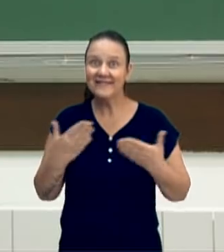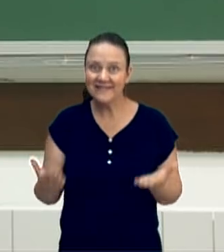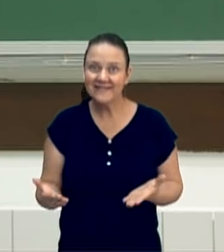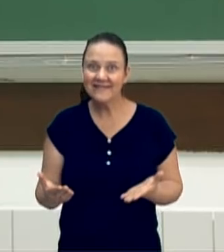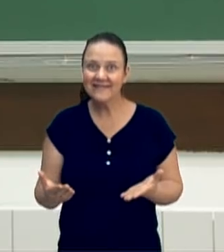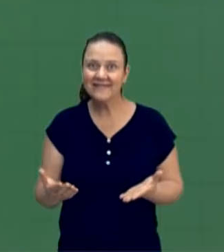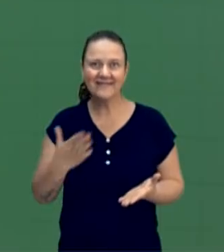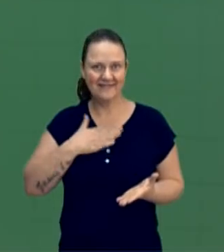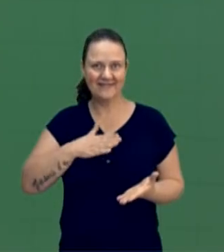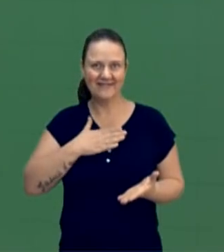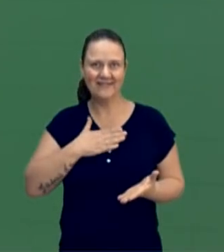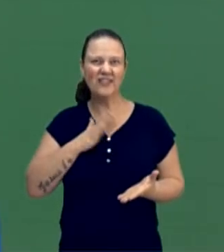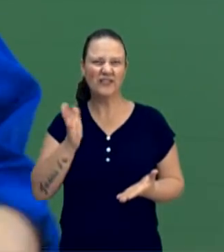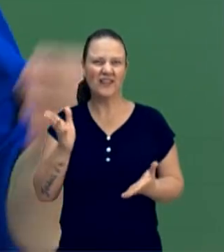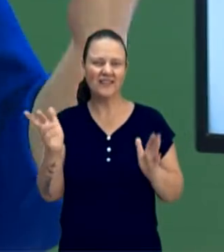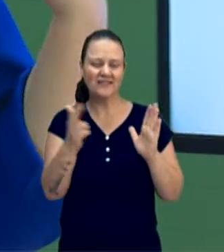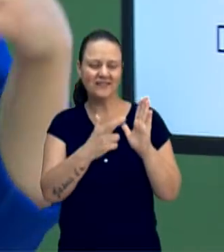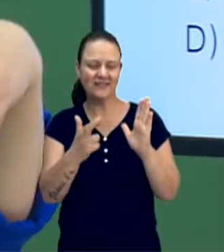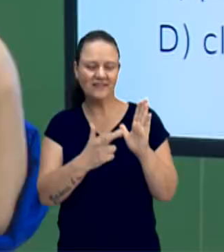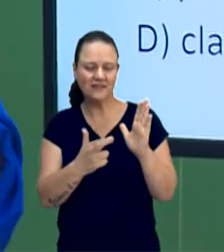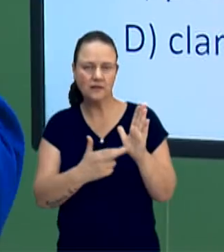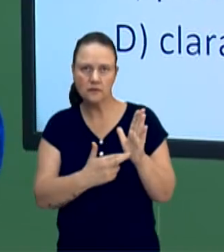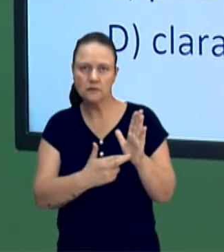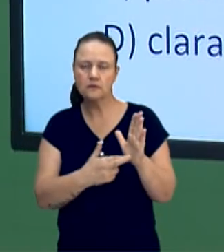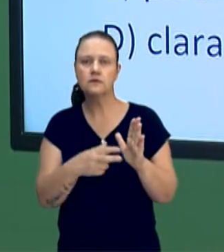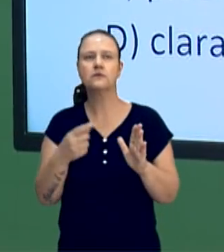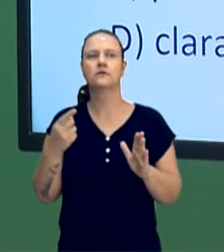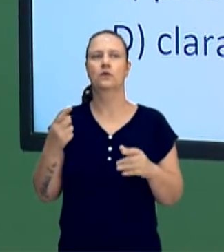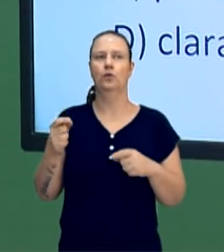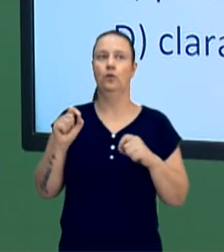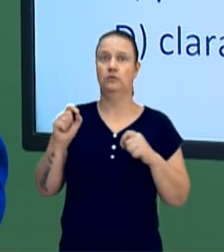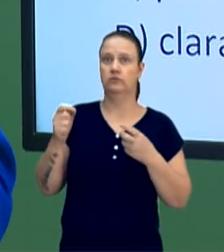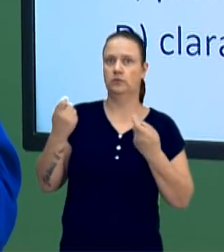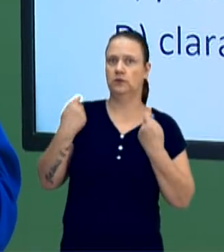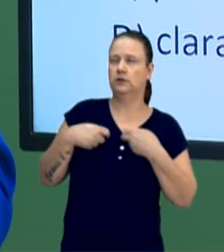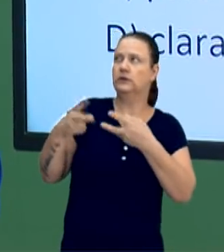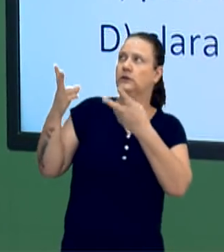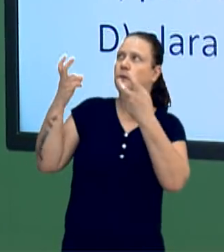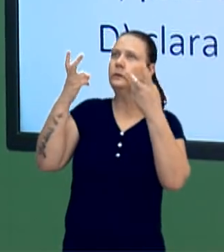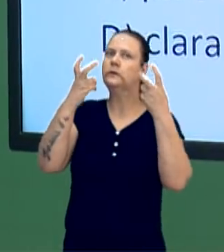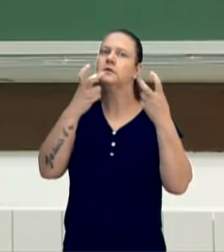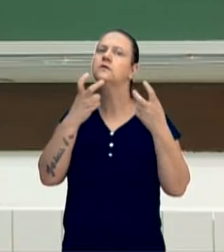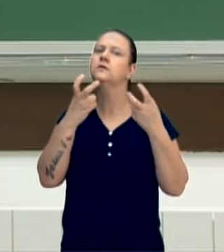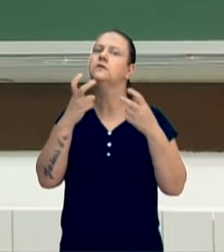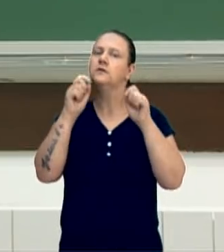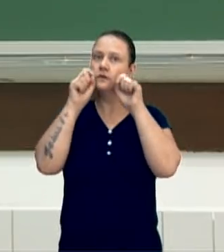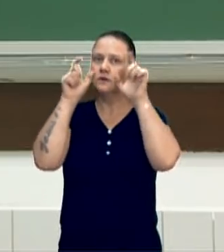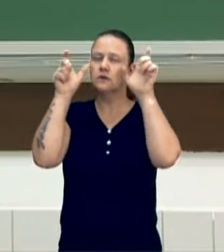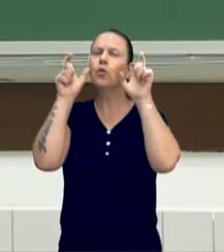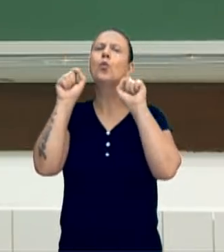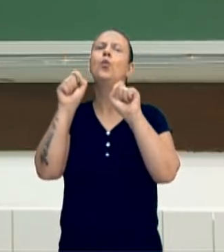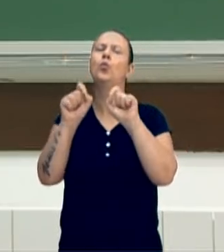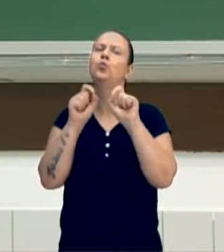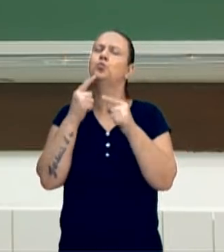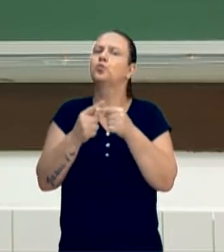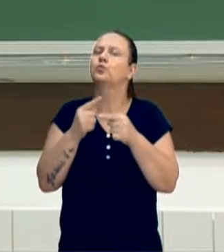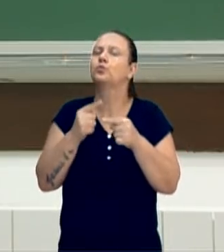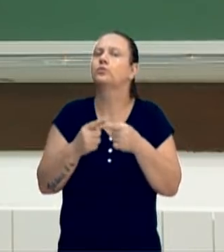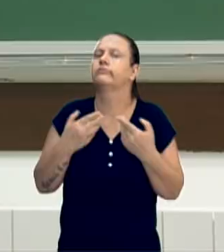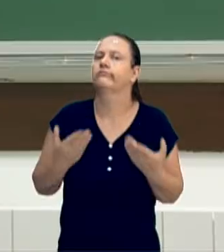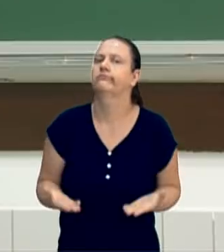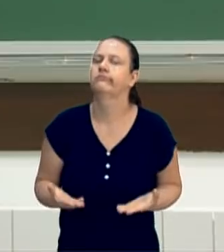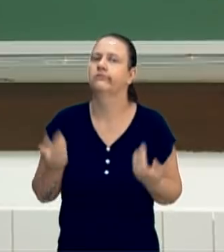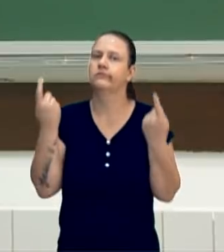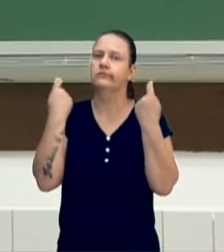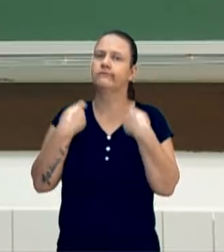Tudo bem, pessoal? Resolveram? Esse aqui exige um pouquinho mais de atenção de vocês. Por quê? Porque